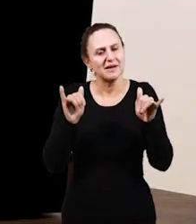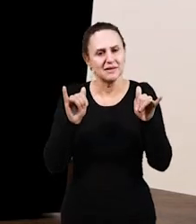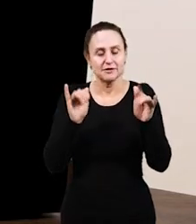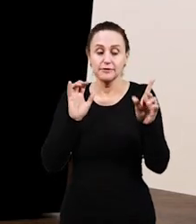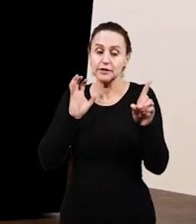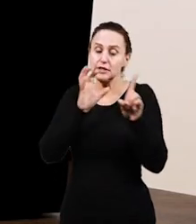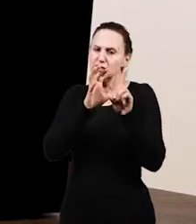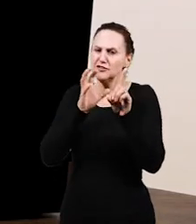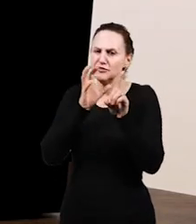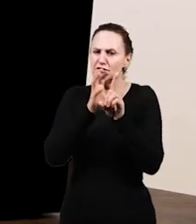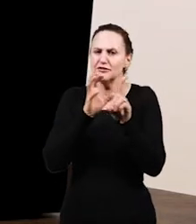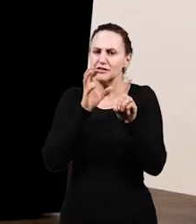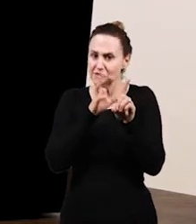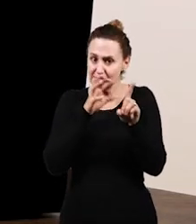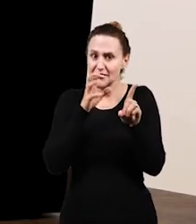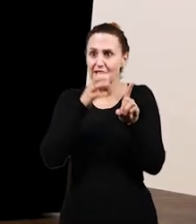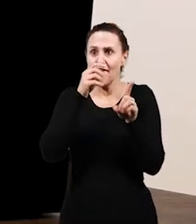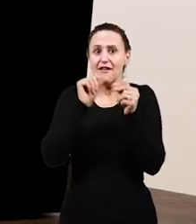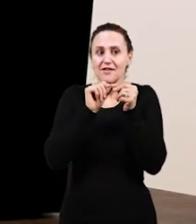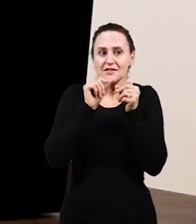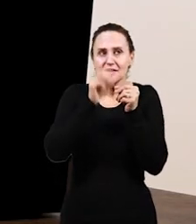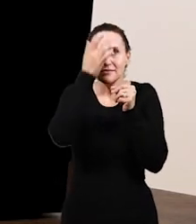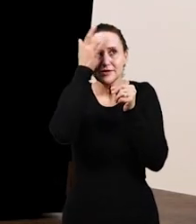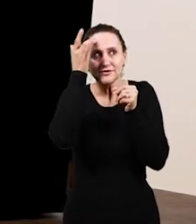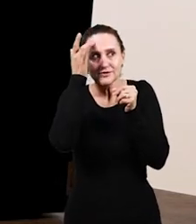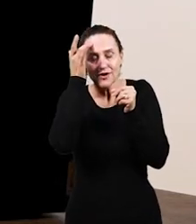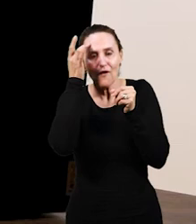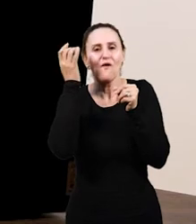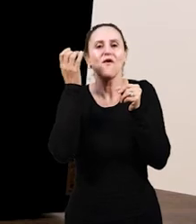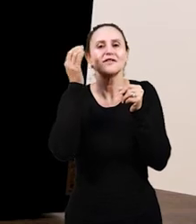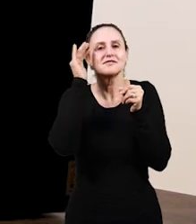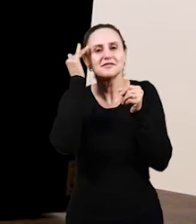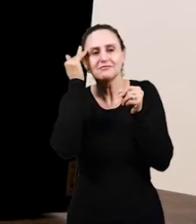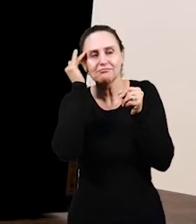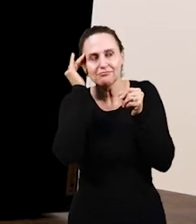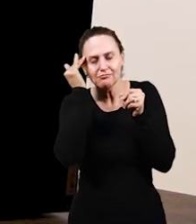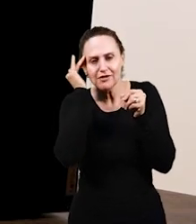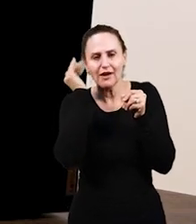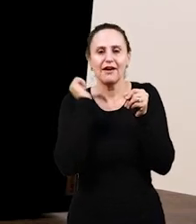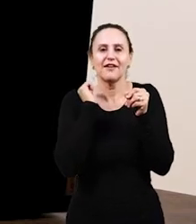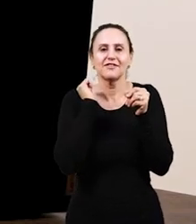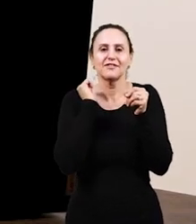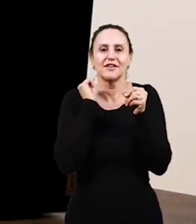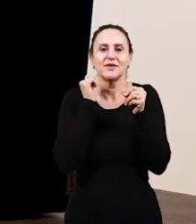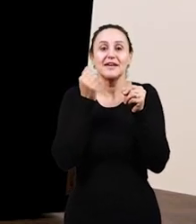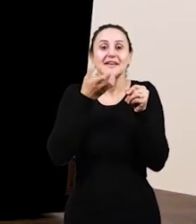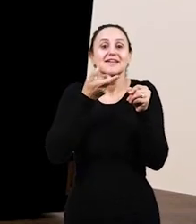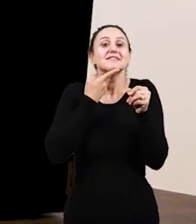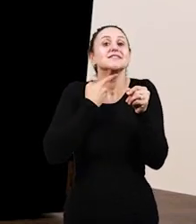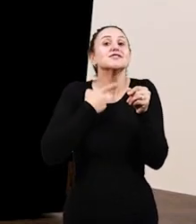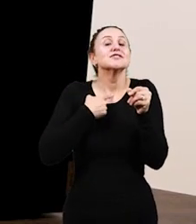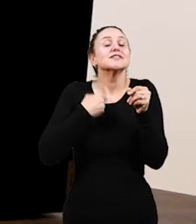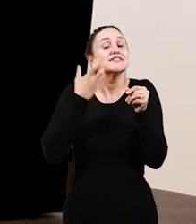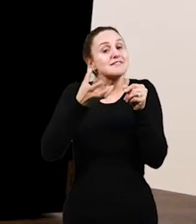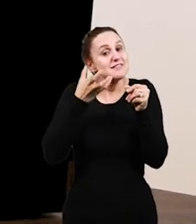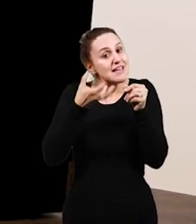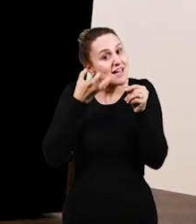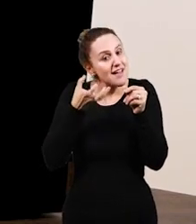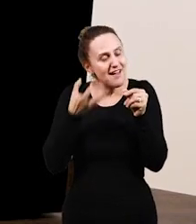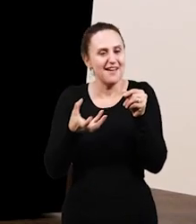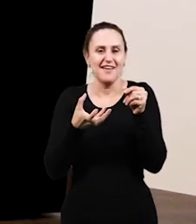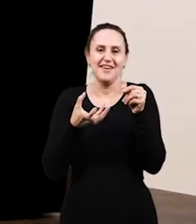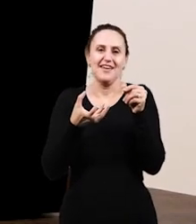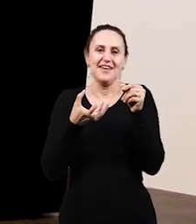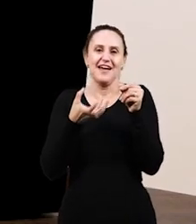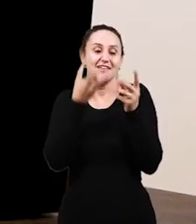é influenciar é fazer com que ou o receptor ele seja convencido de que aquilo que está